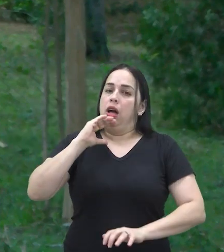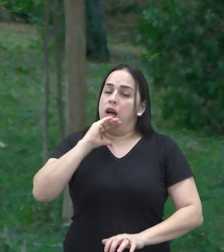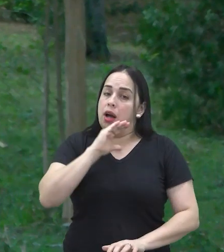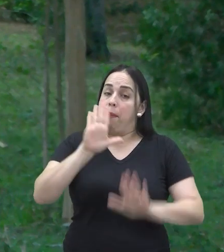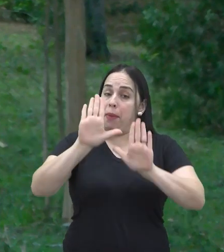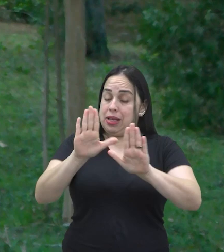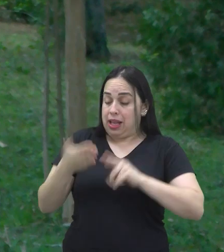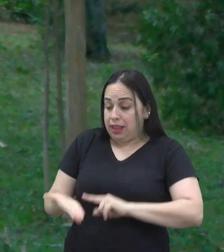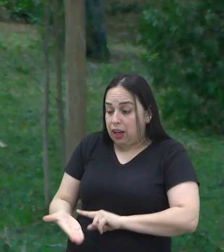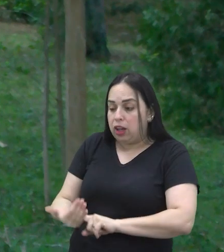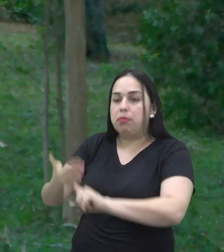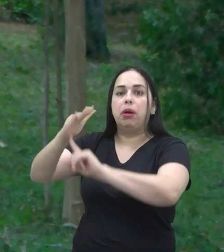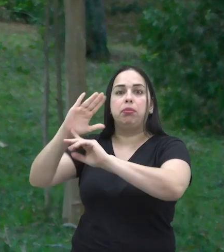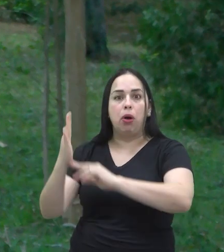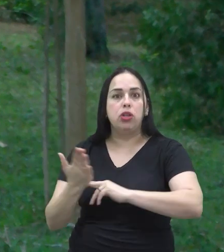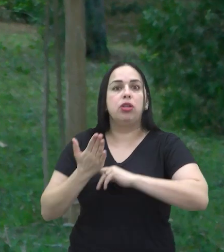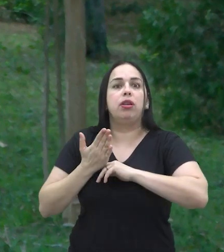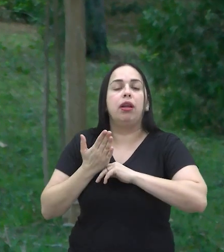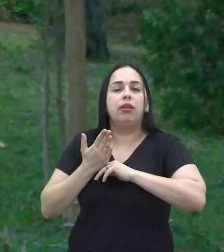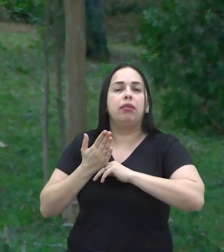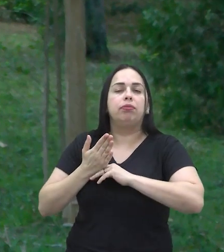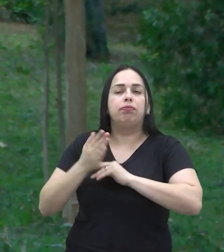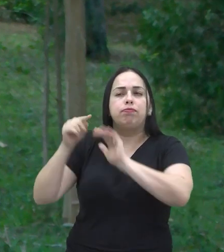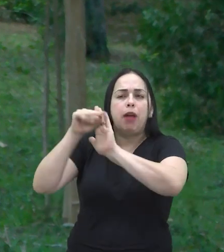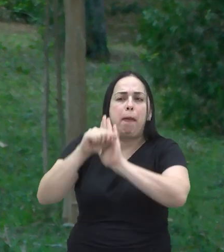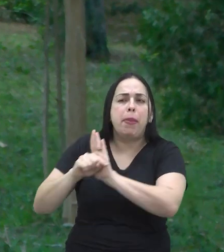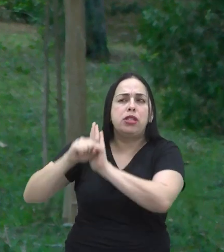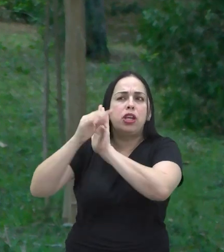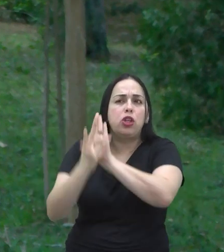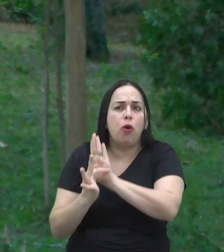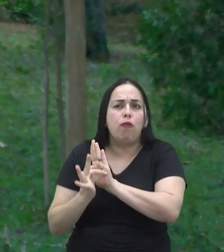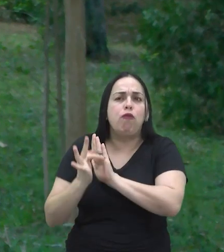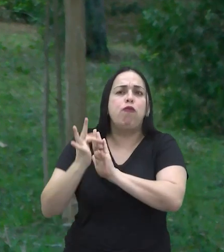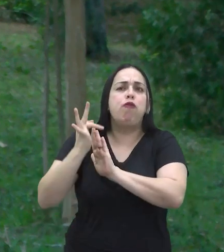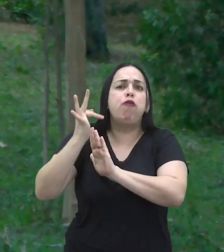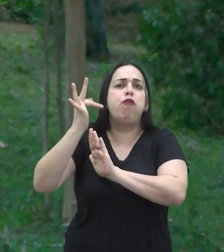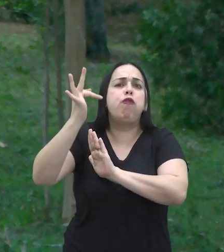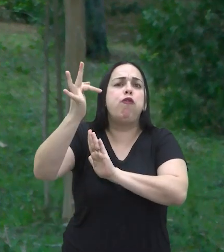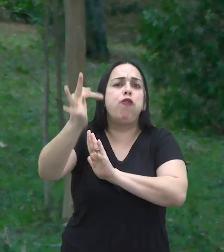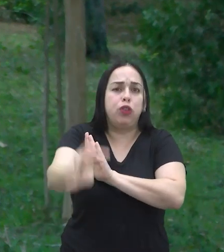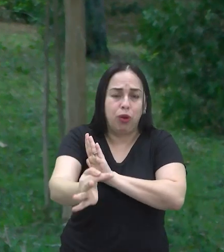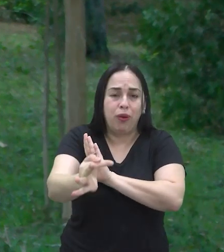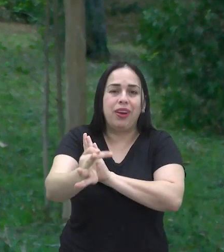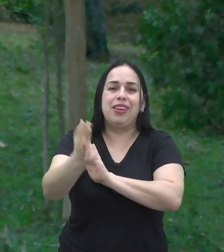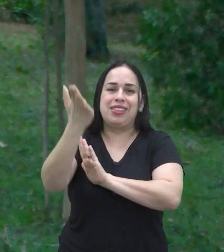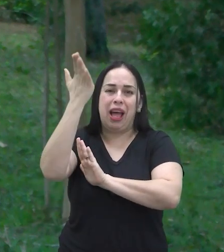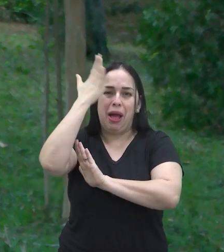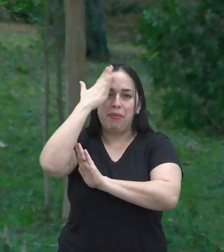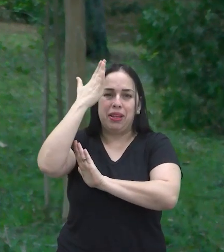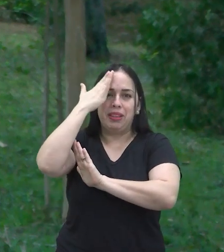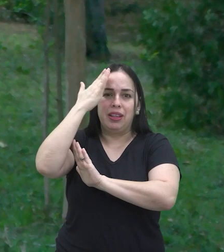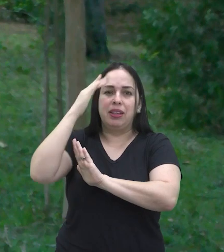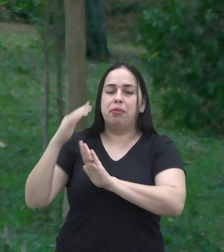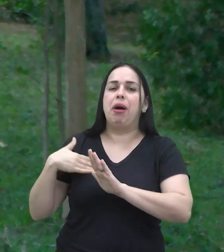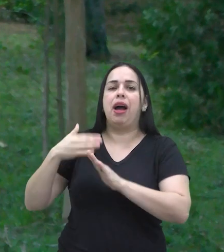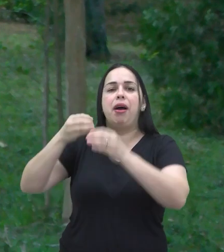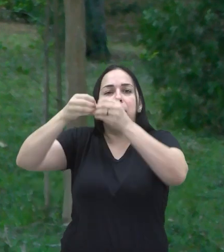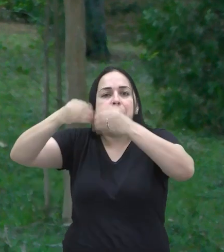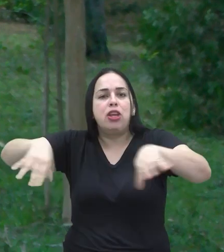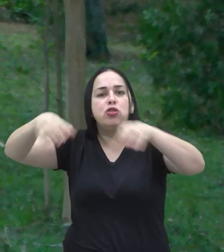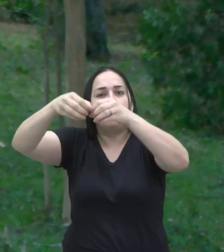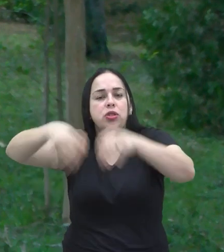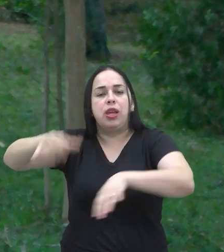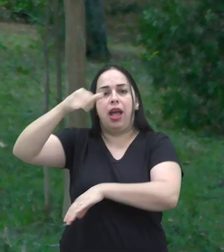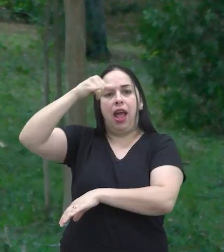pode ser uma aliada, fornecendo projeções e análises a longo prazo para gestores públicos no enfrentamento de